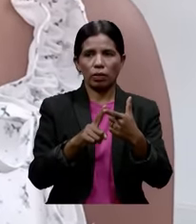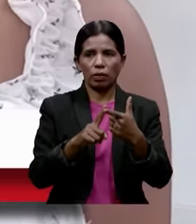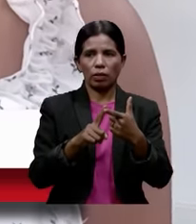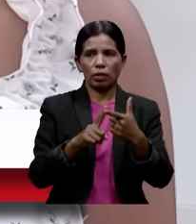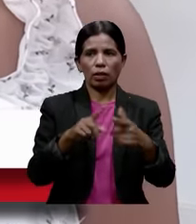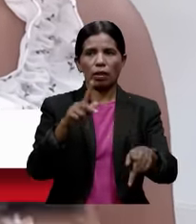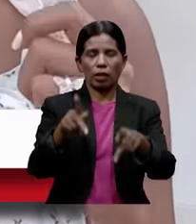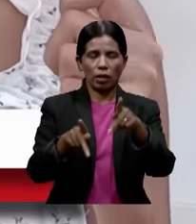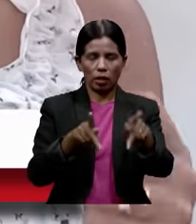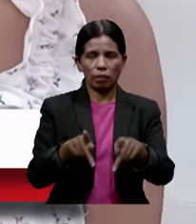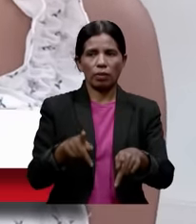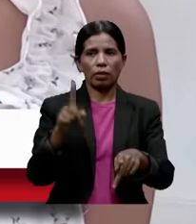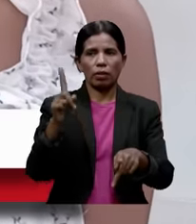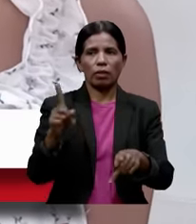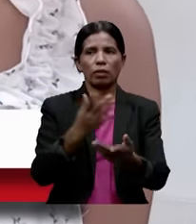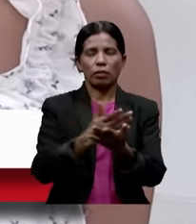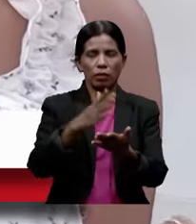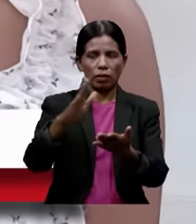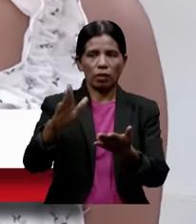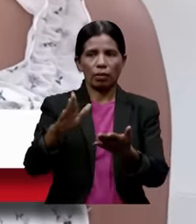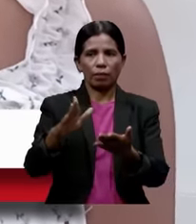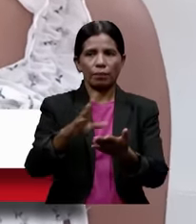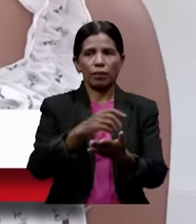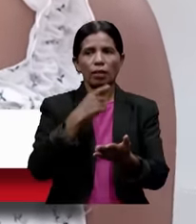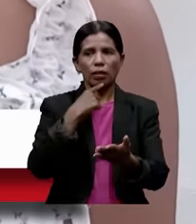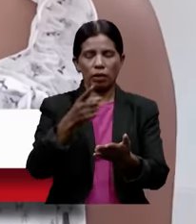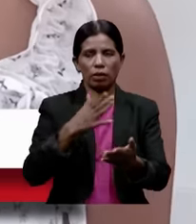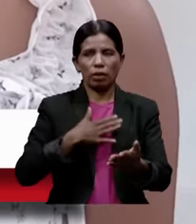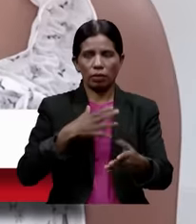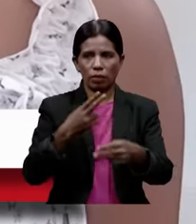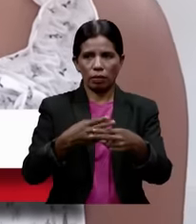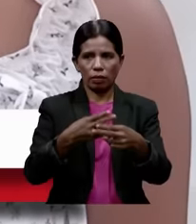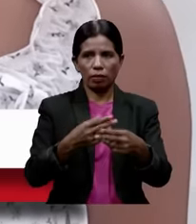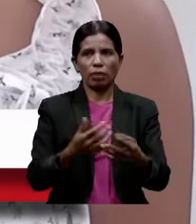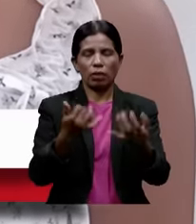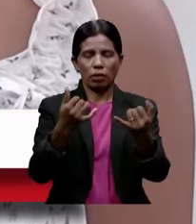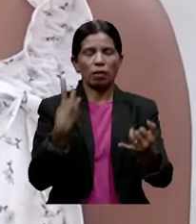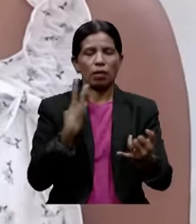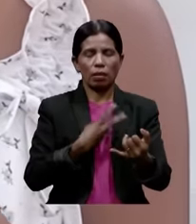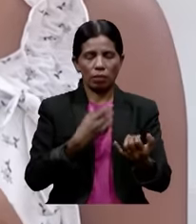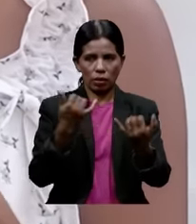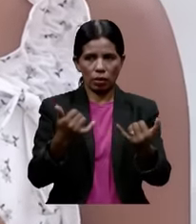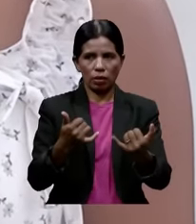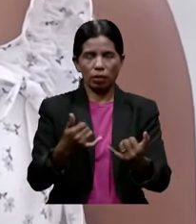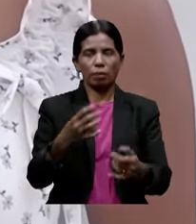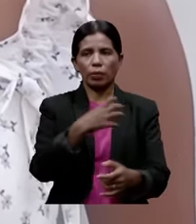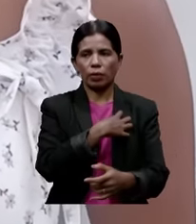suspeito da nebe maka espalha video ne no mission ha ne nara de da agora da dang ami ne polisi